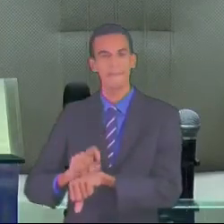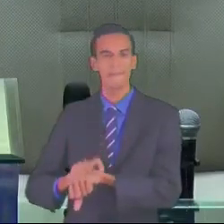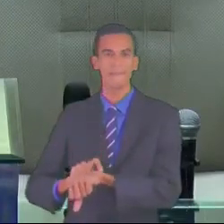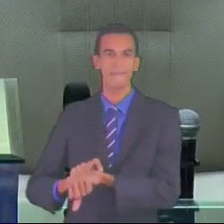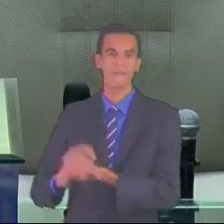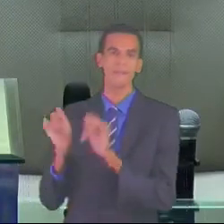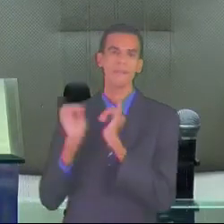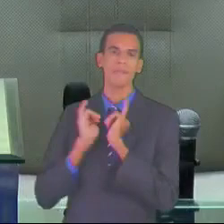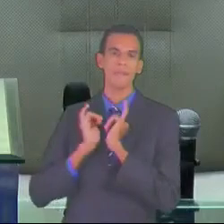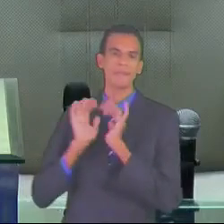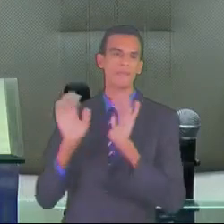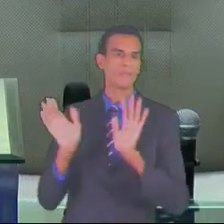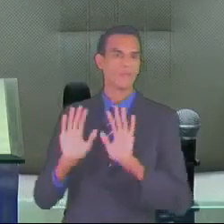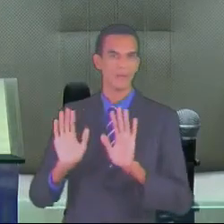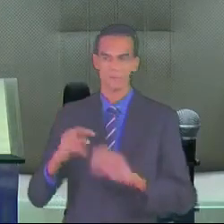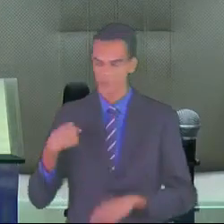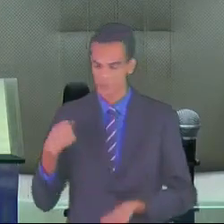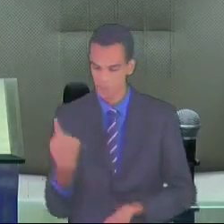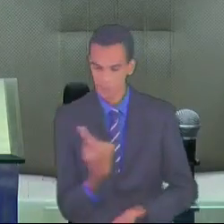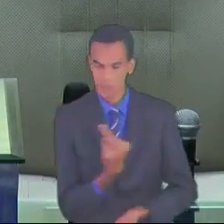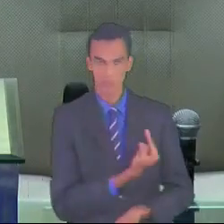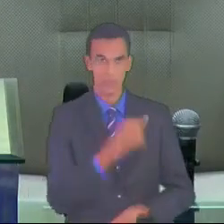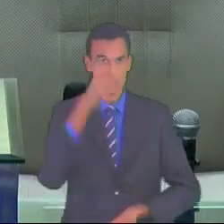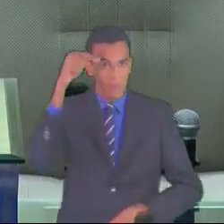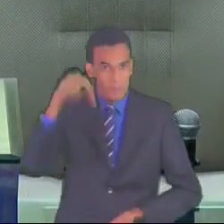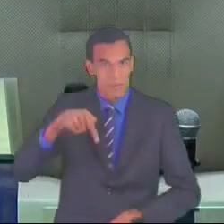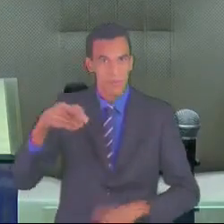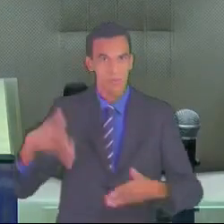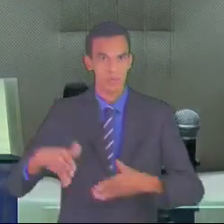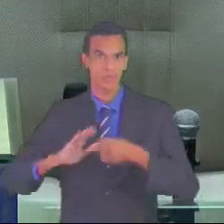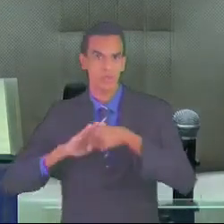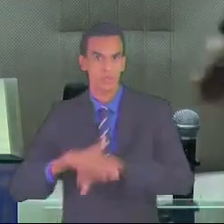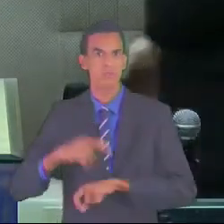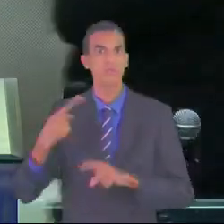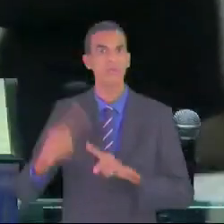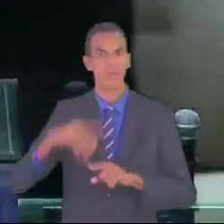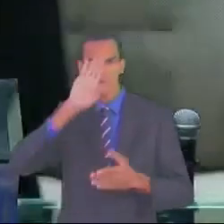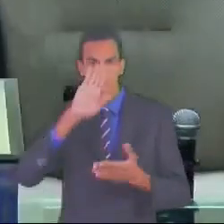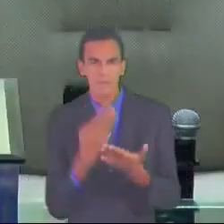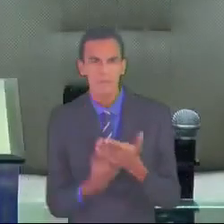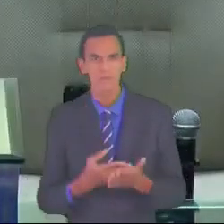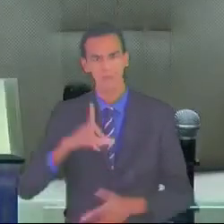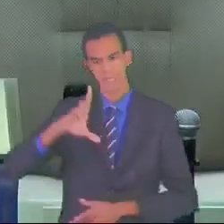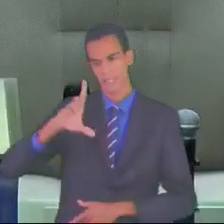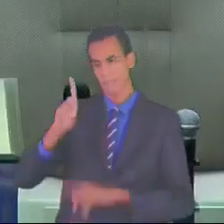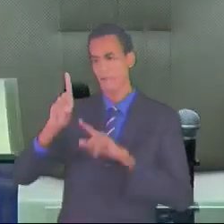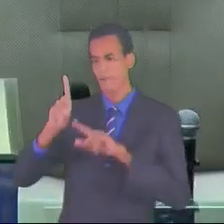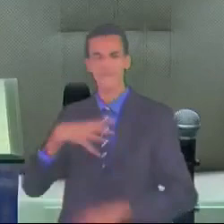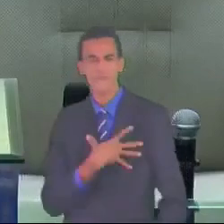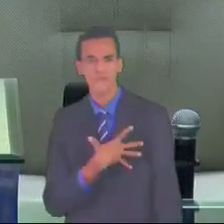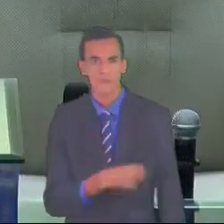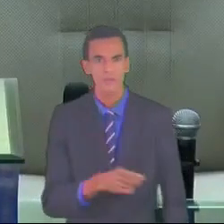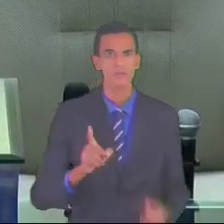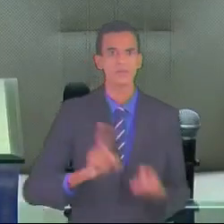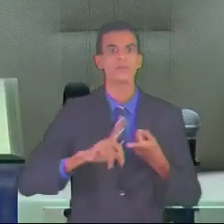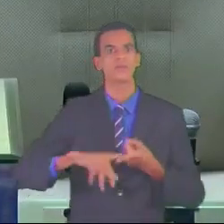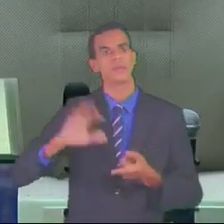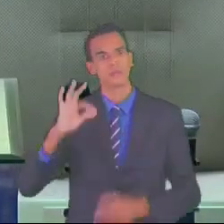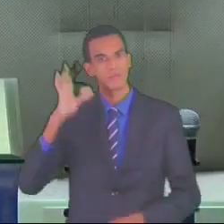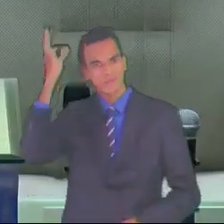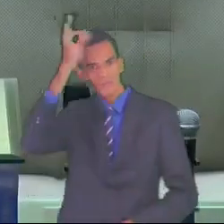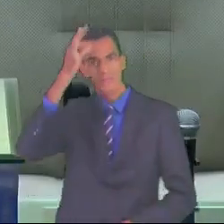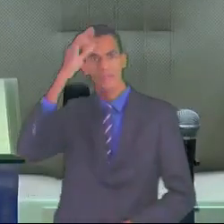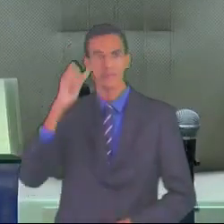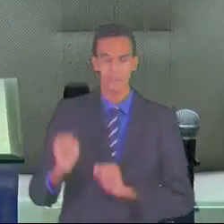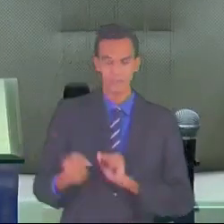estamos perdendo tempo, nós estamos aqui nesta noite porque acreditamos que o Pai, que o Filho e que o Espírito Santo se revela em